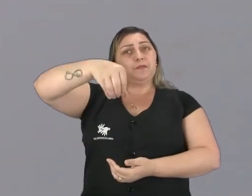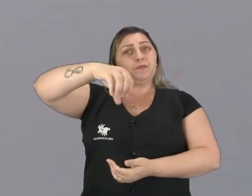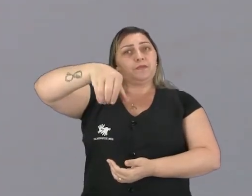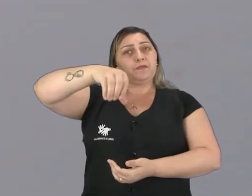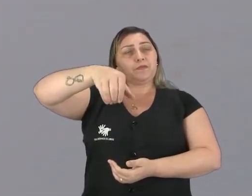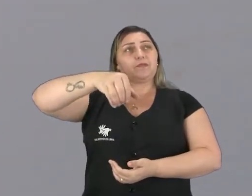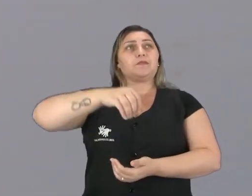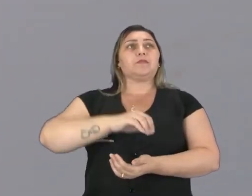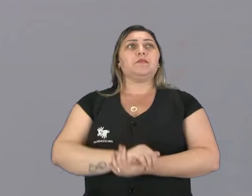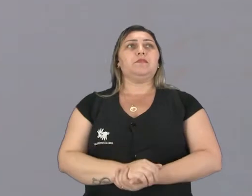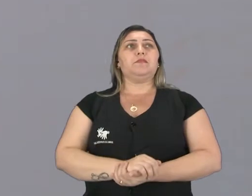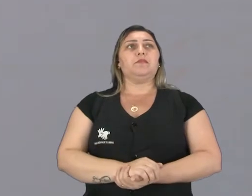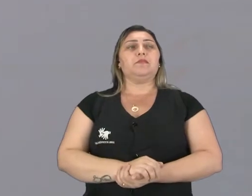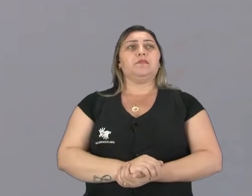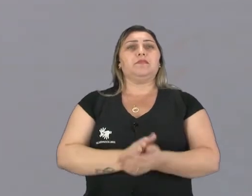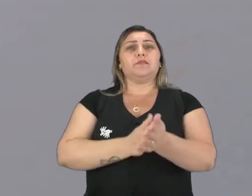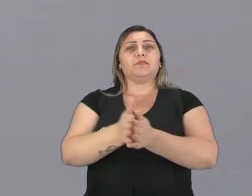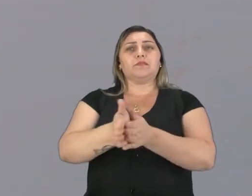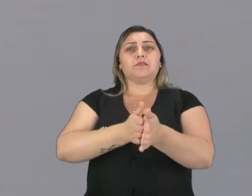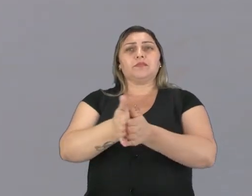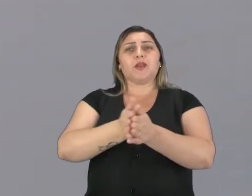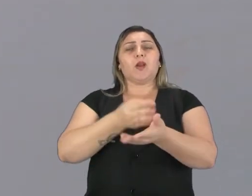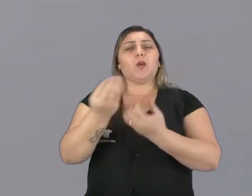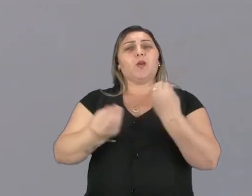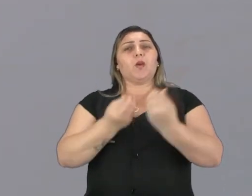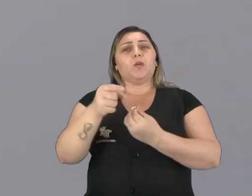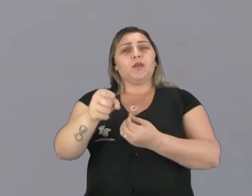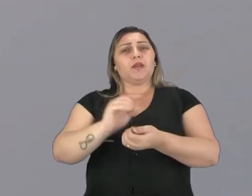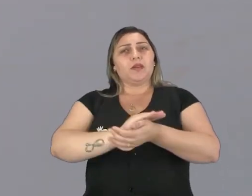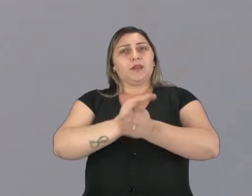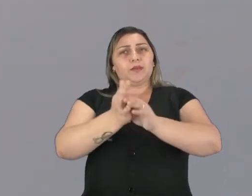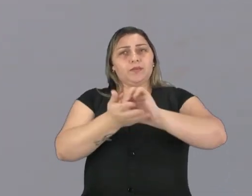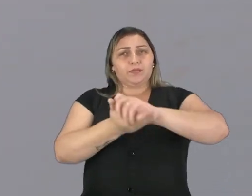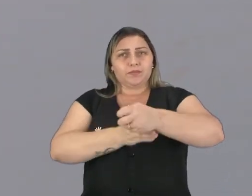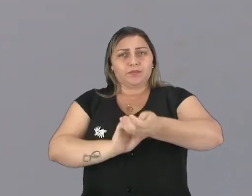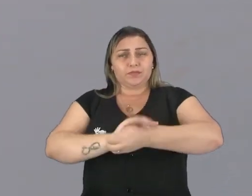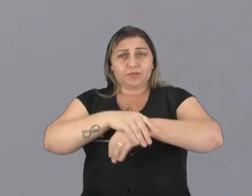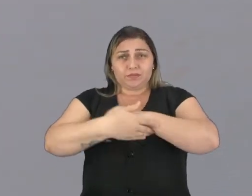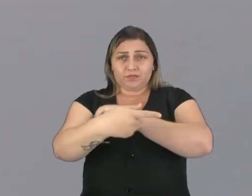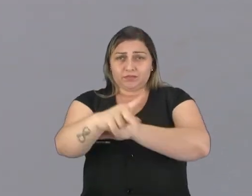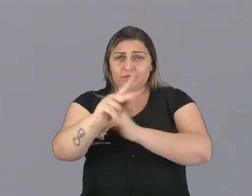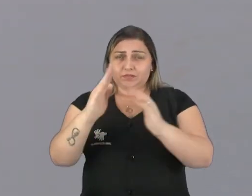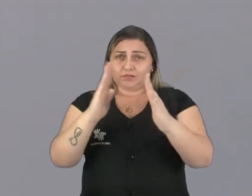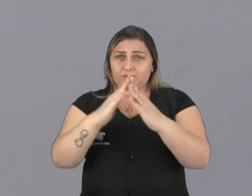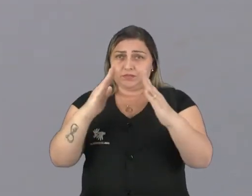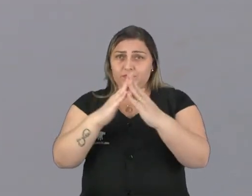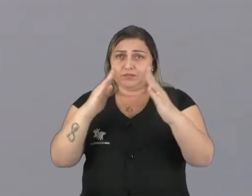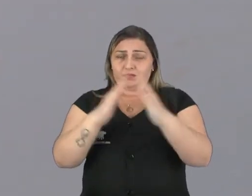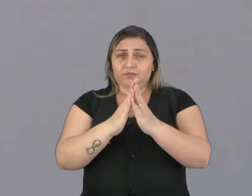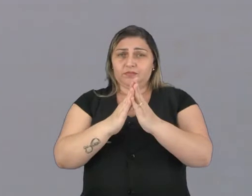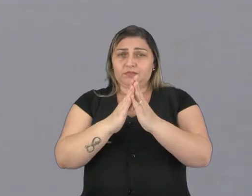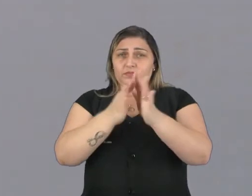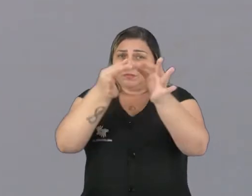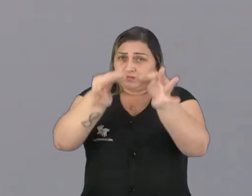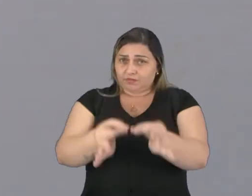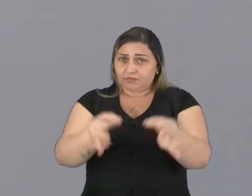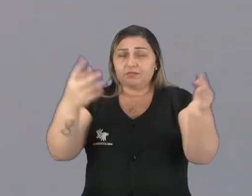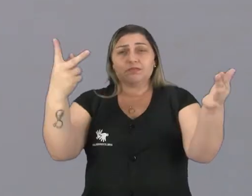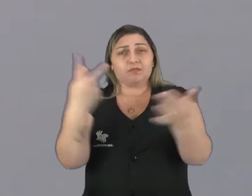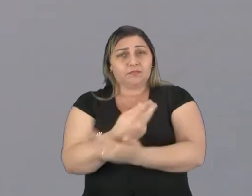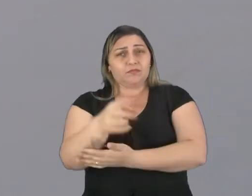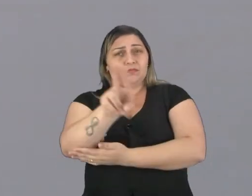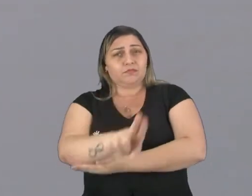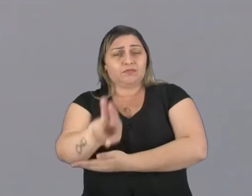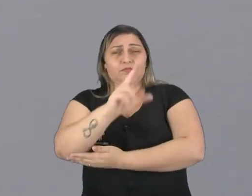torneira. E aí, de que forma você está lavando as suas mãos aí na sua casa? De que forma você está utilizando